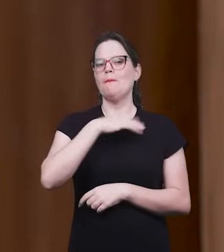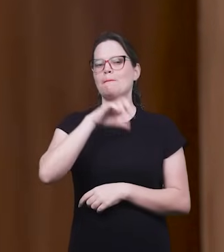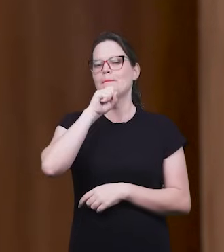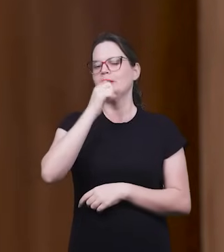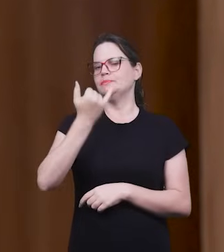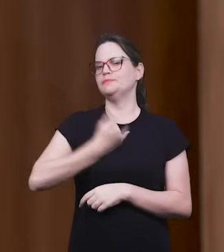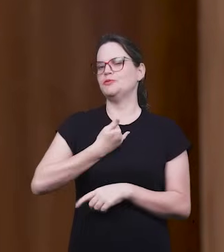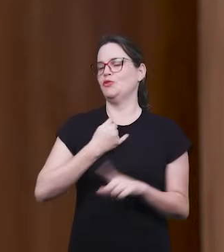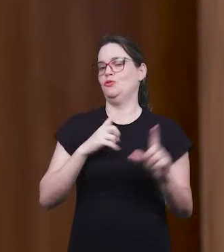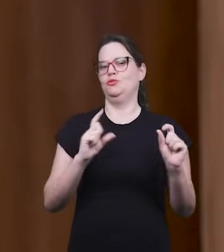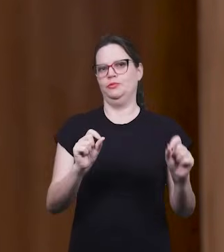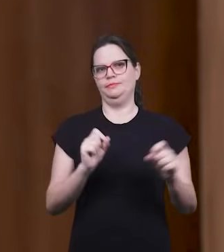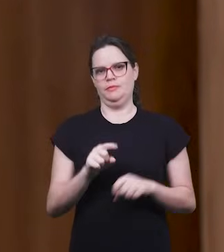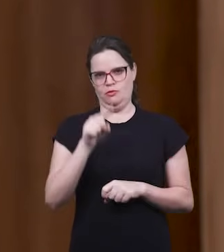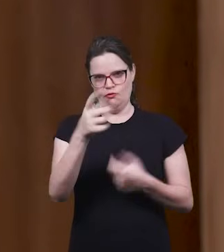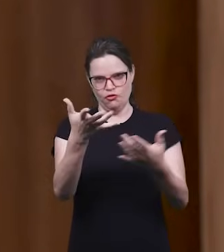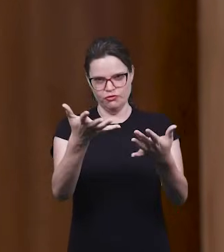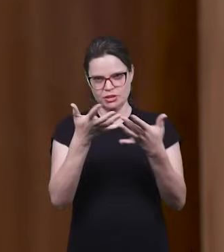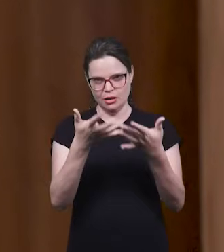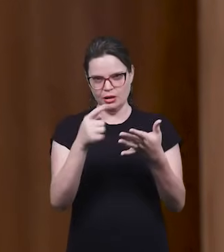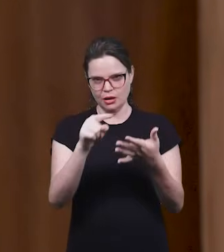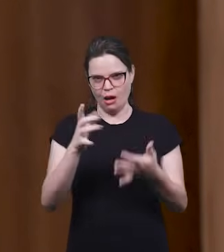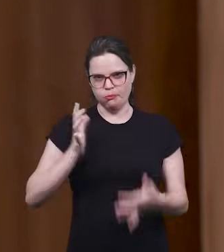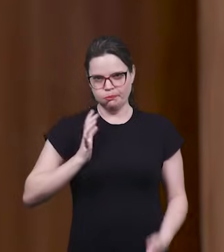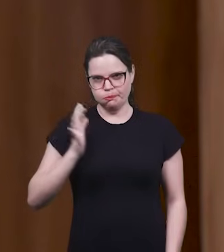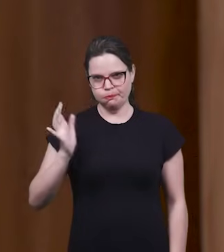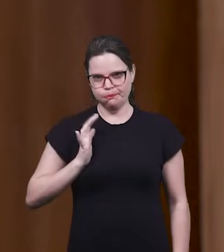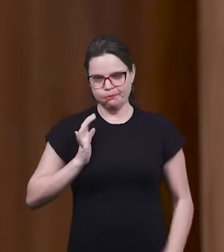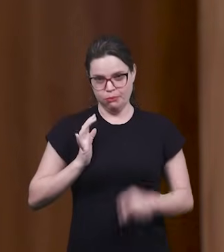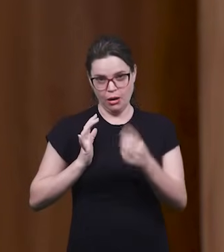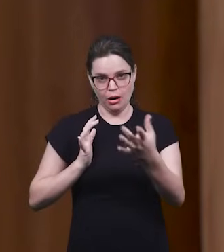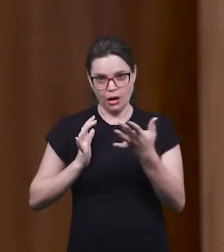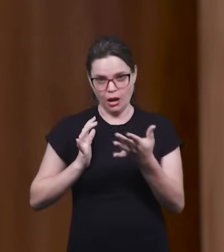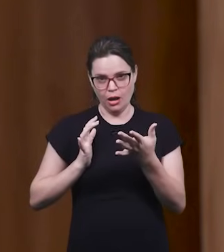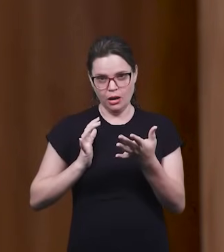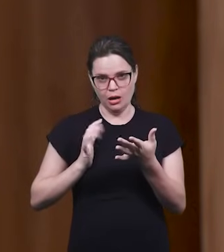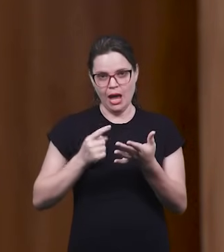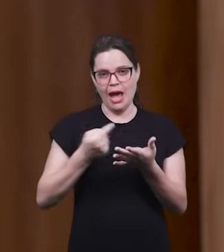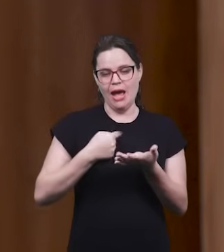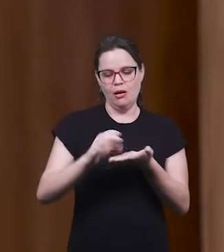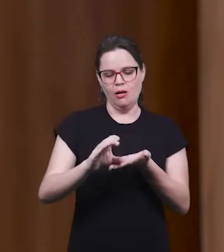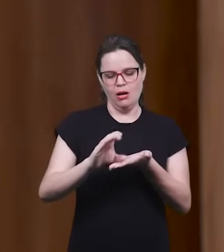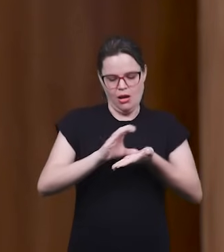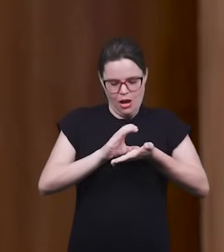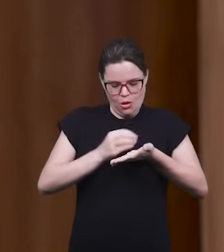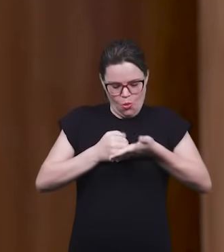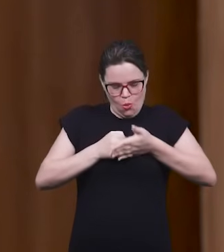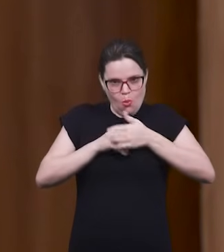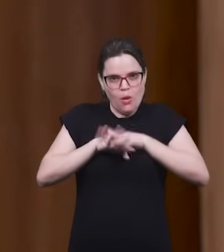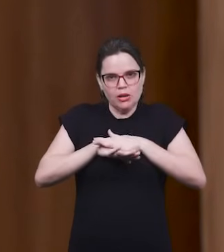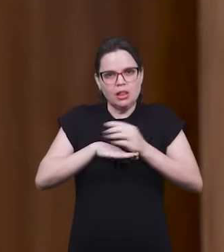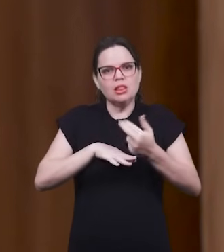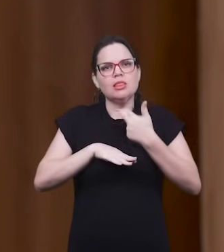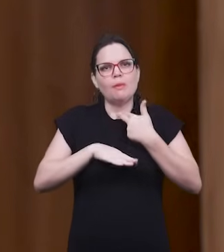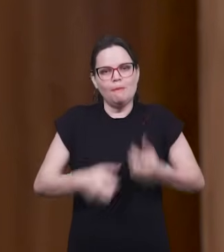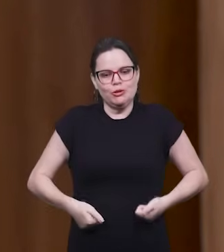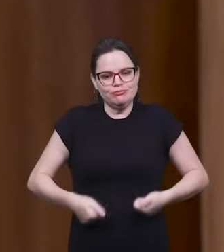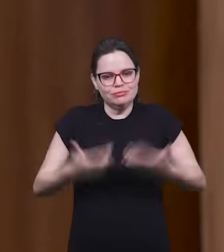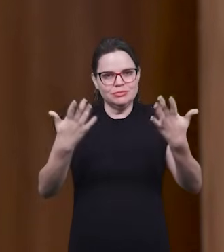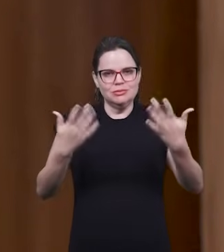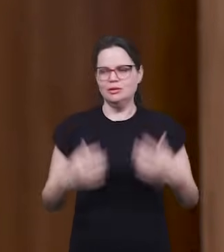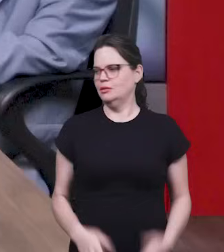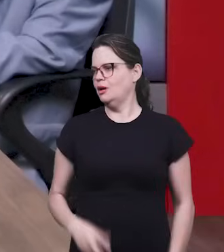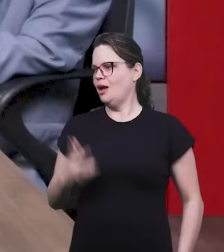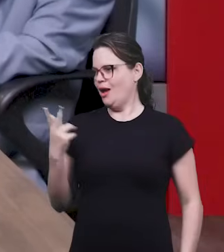coisa: você quer ficar rico, é ganhar e não gastar.